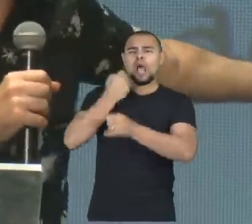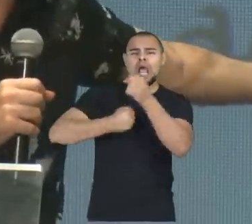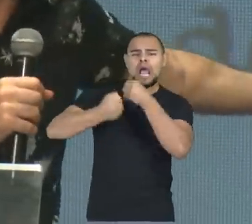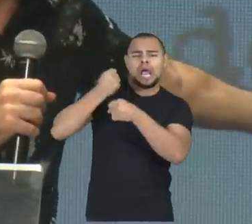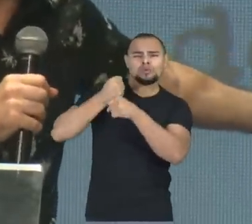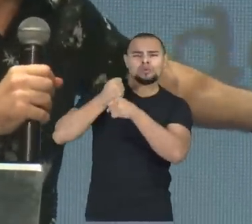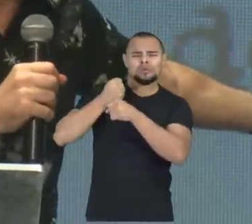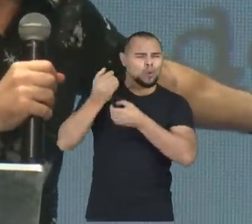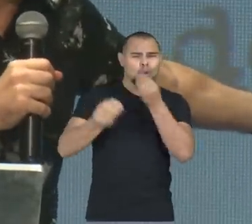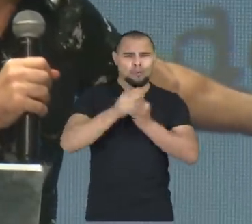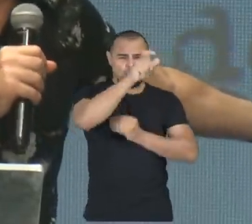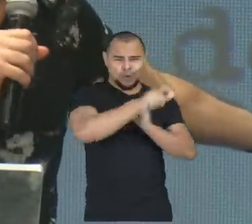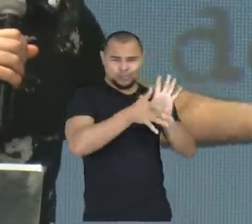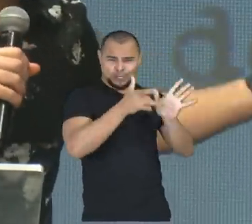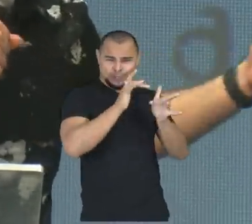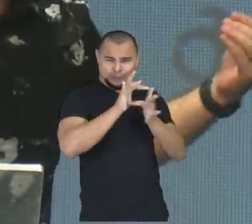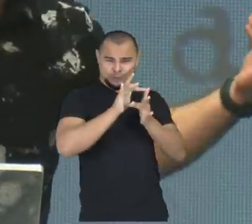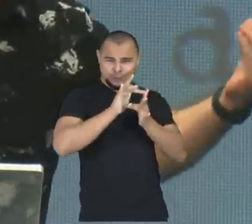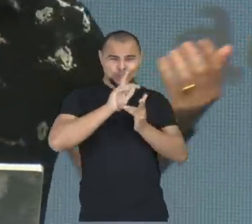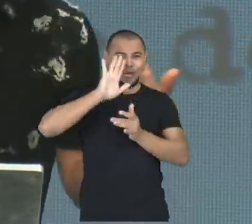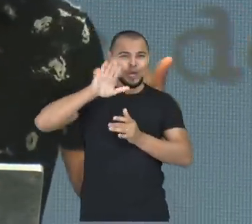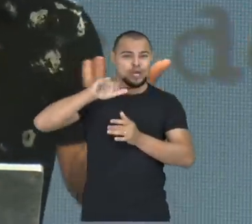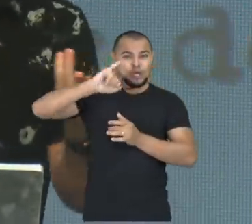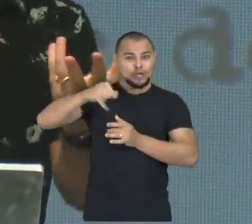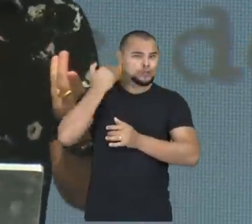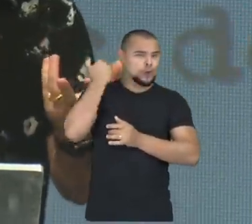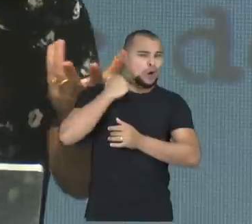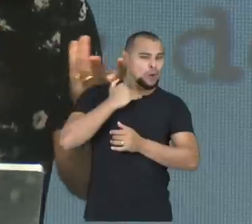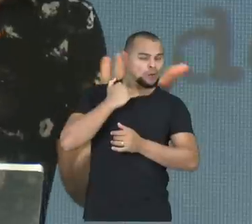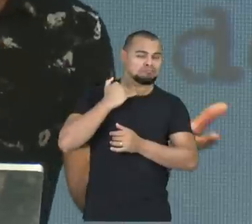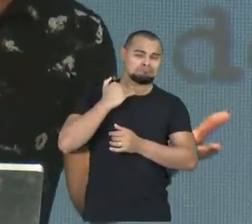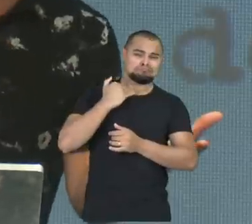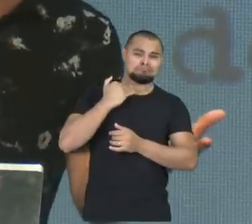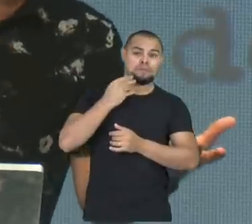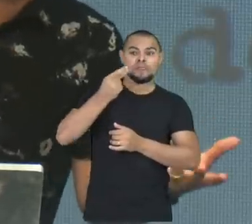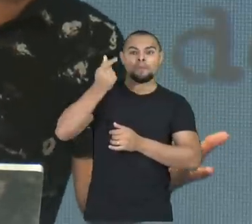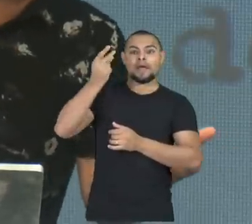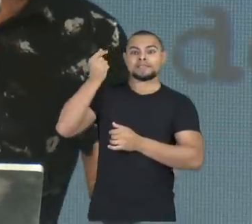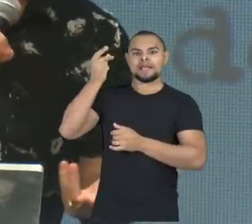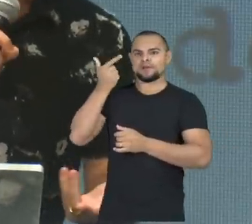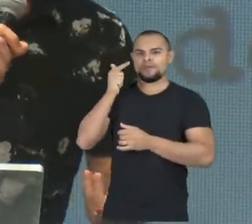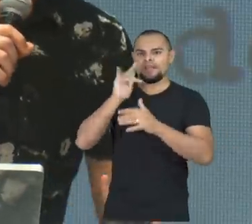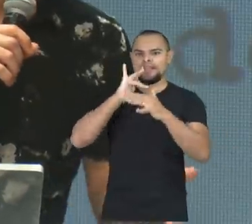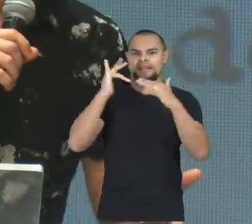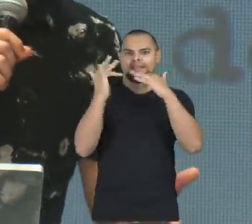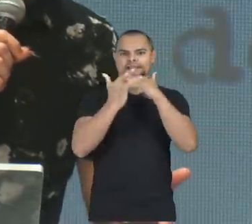que ele podia ser João Batista? De novo, alguns diziam. Porque, gente, naquela época não tinha rede social, né?